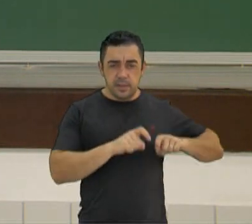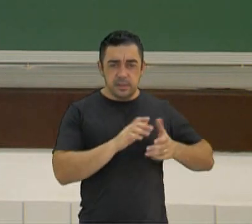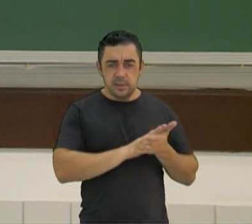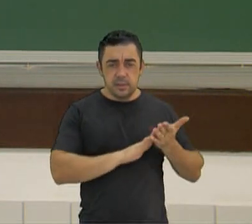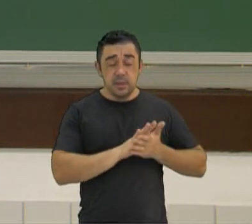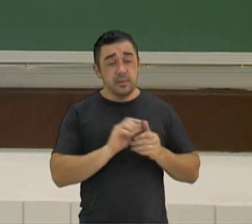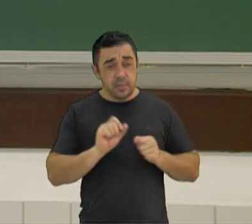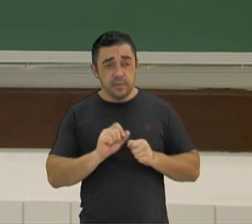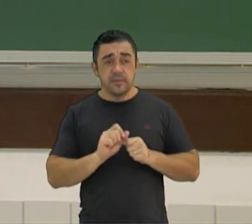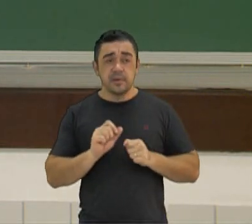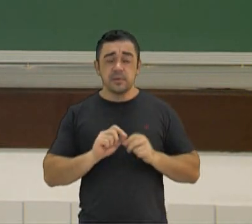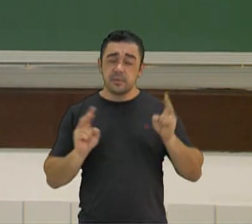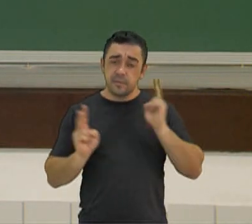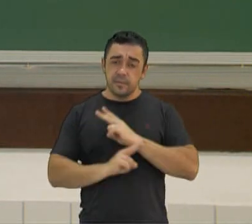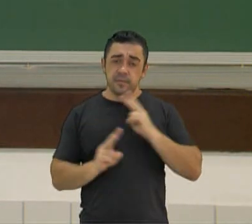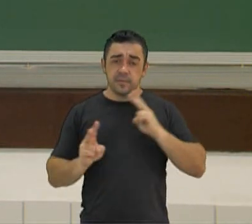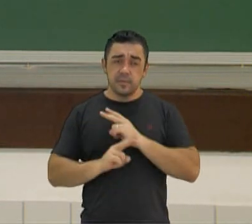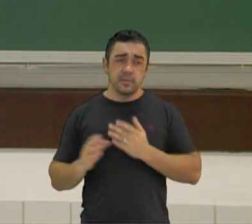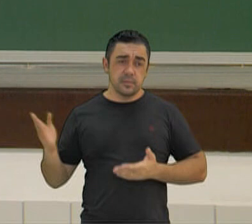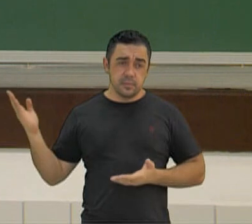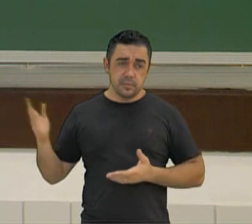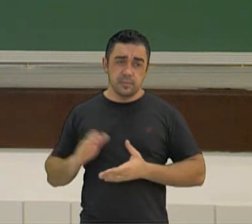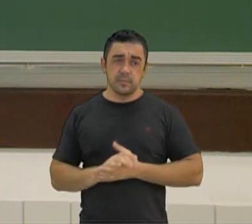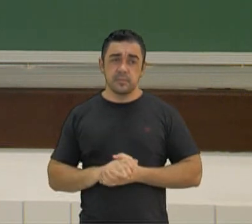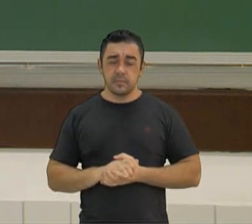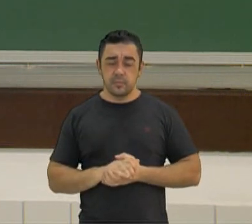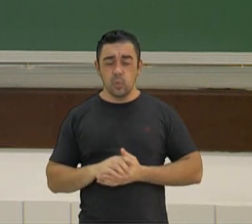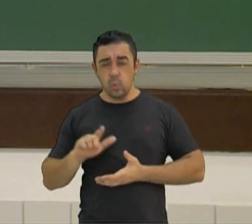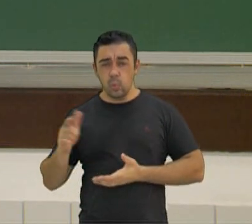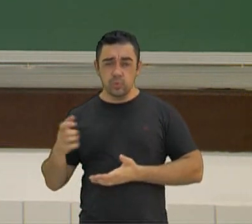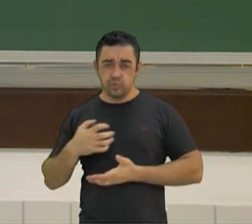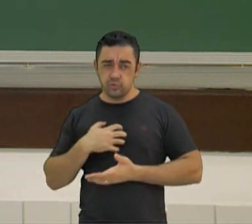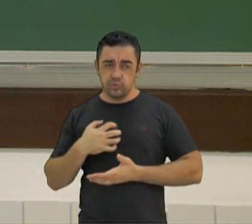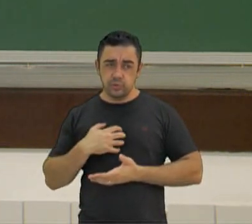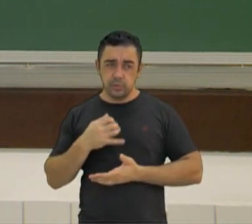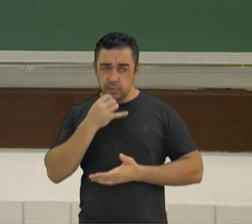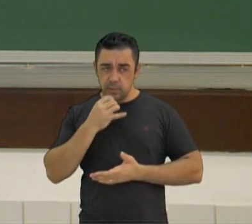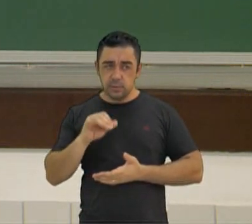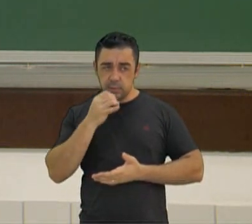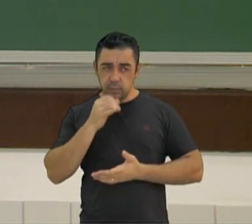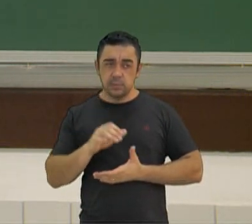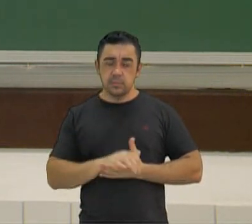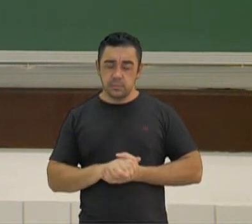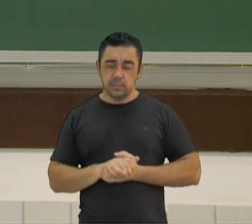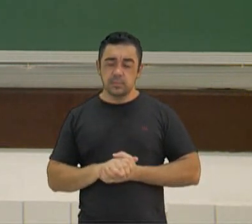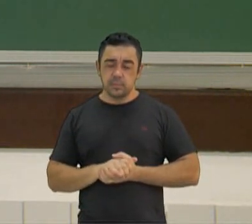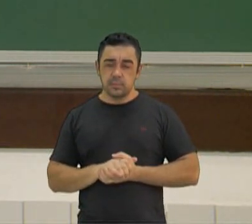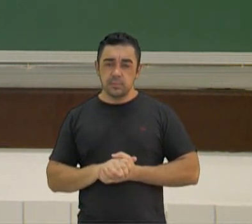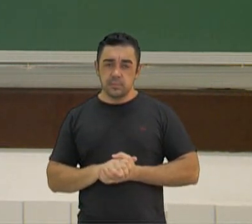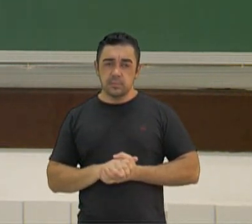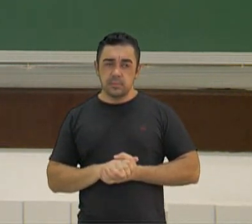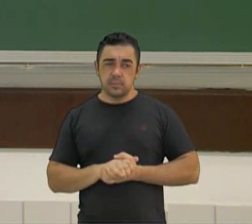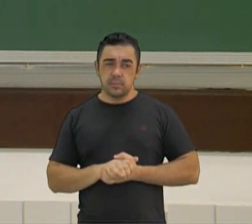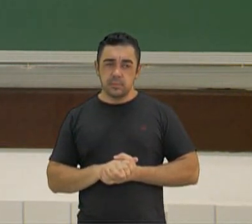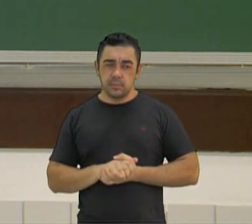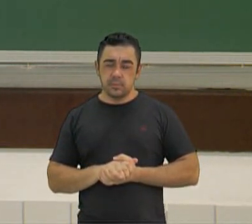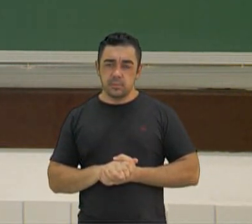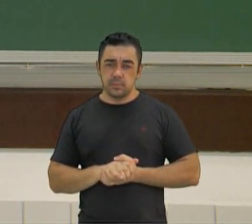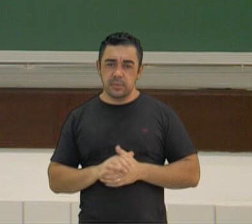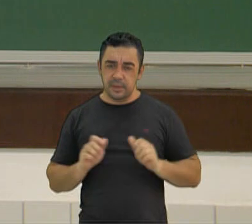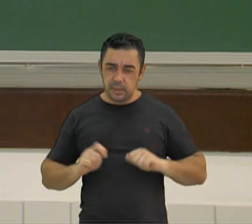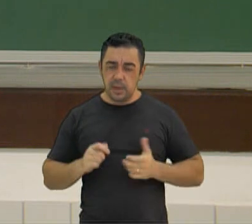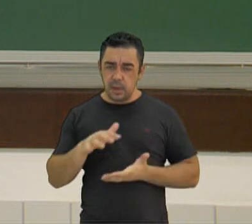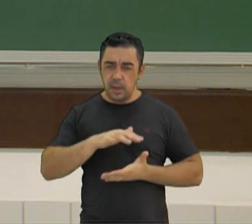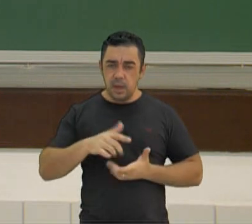para potencializar a utilização de outra forma produtiva e com viabilidade